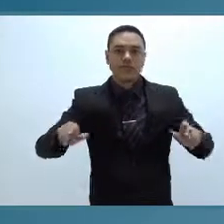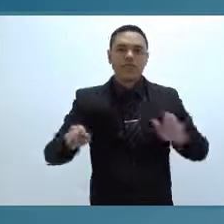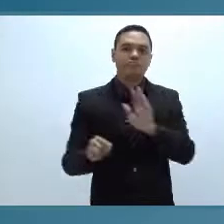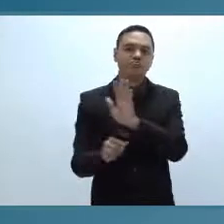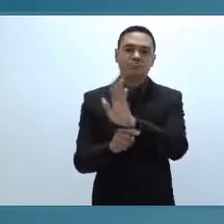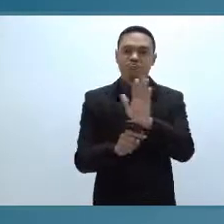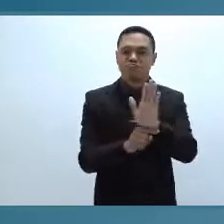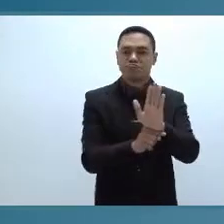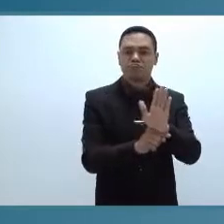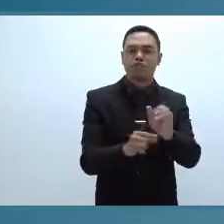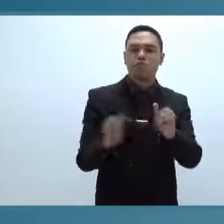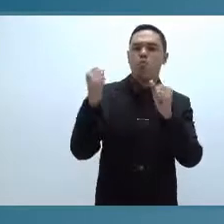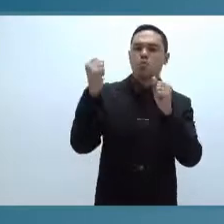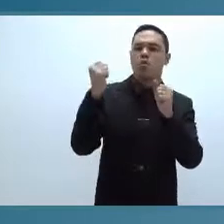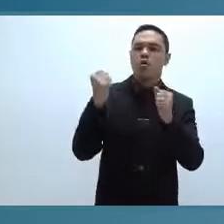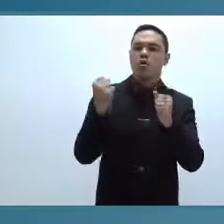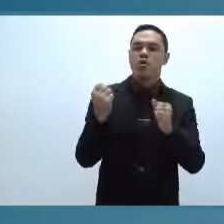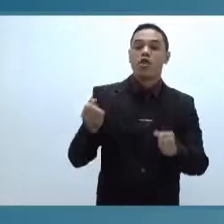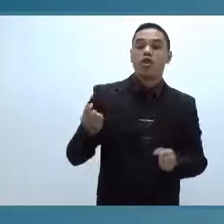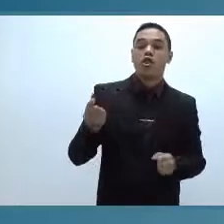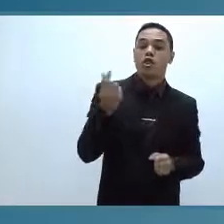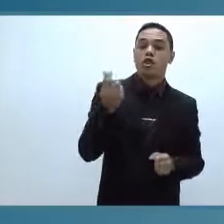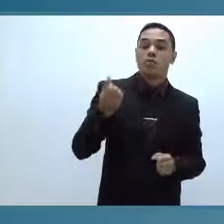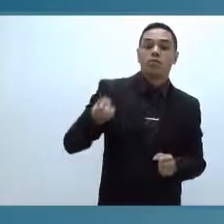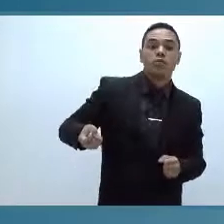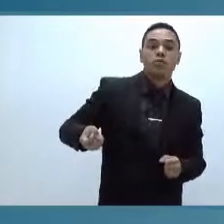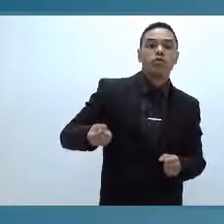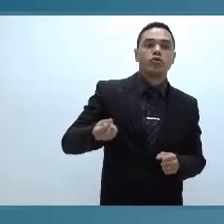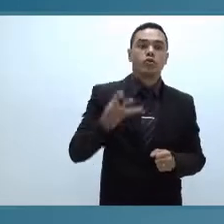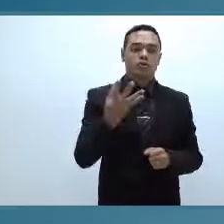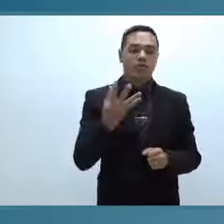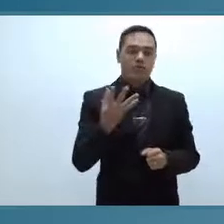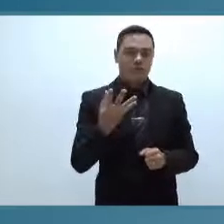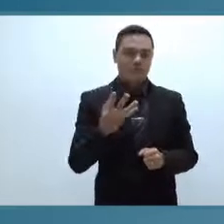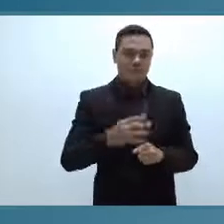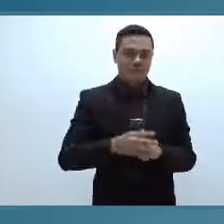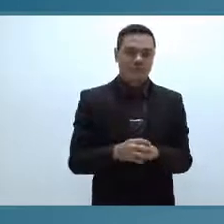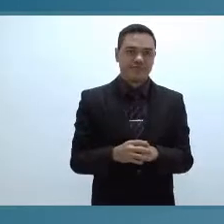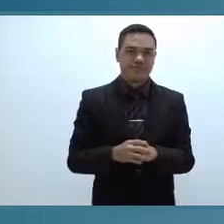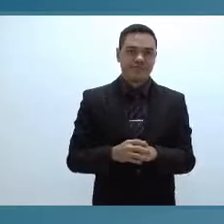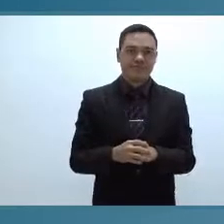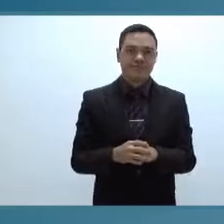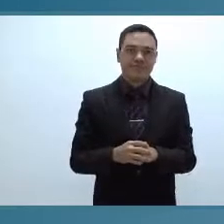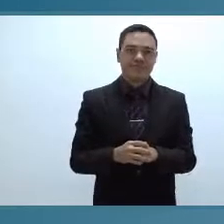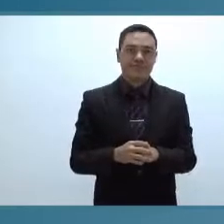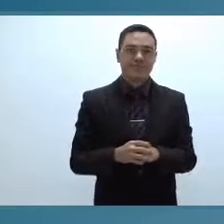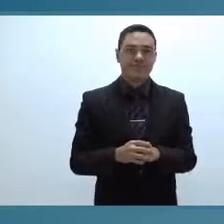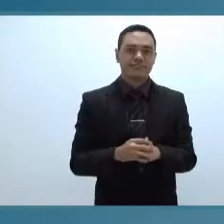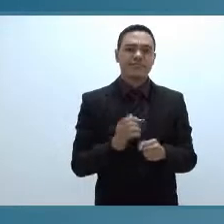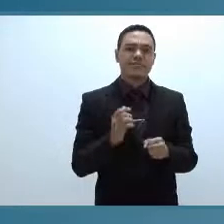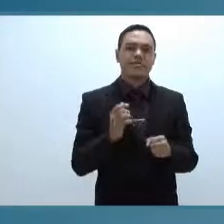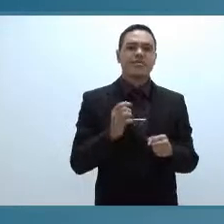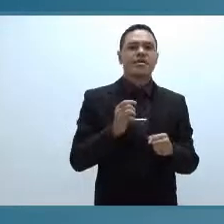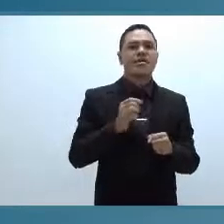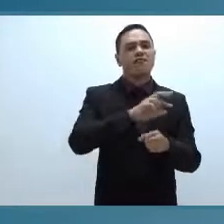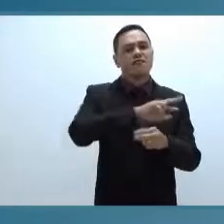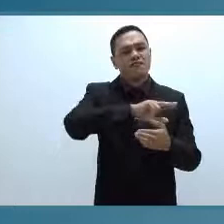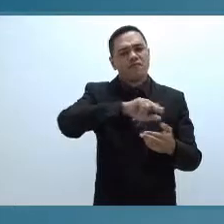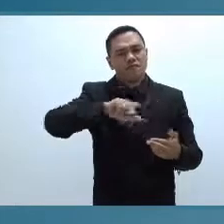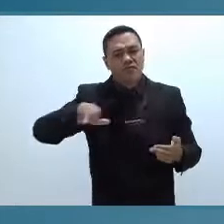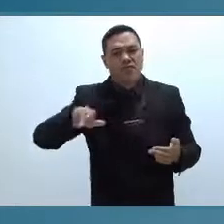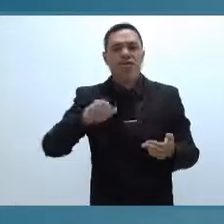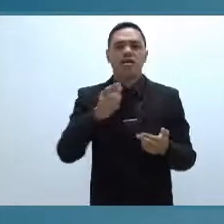nova forma de pagamento de taxas de serviços judiciais, despesas processuais,